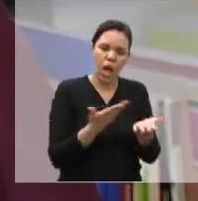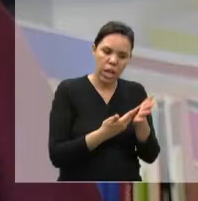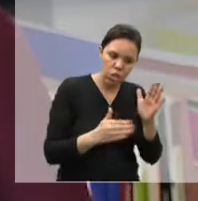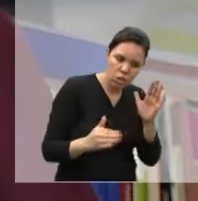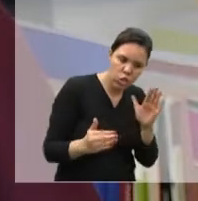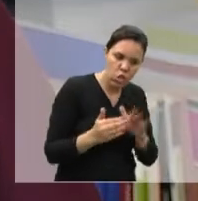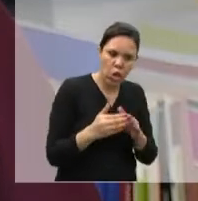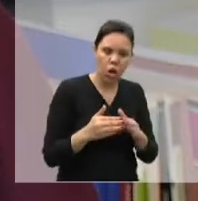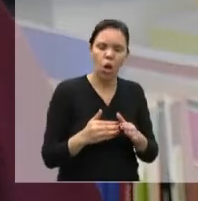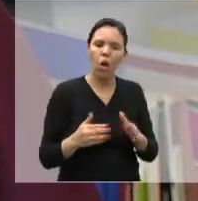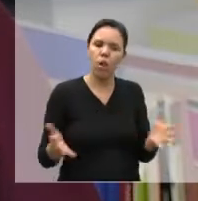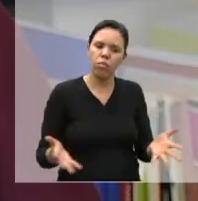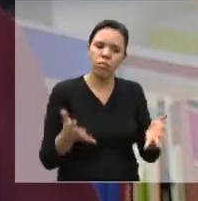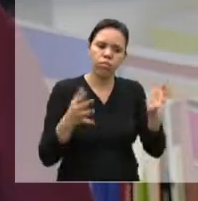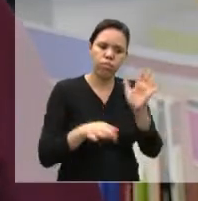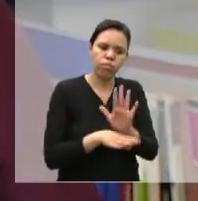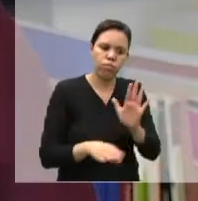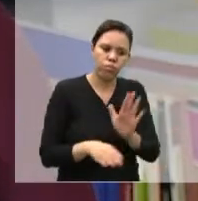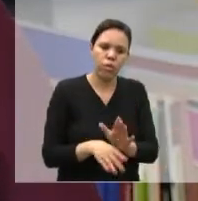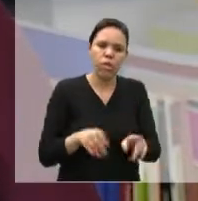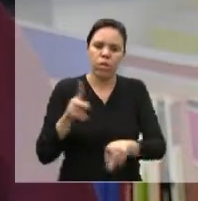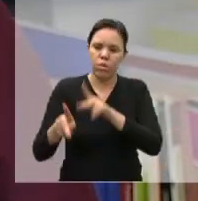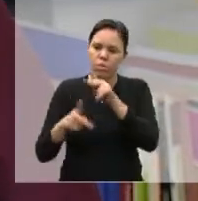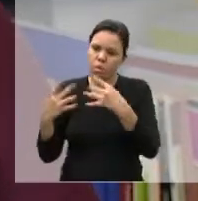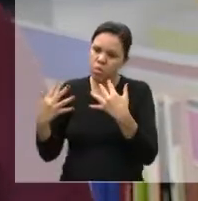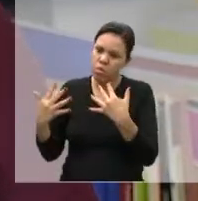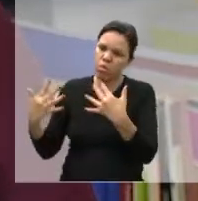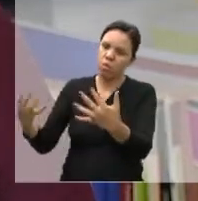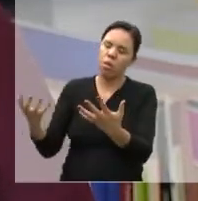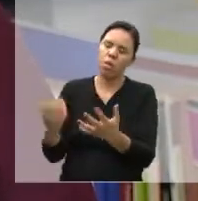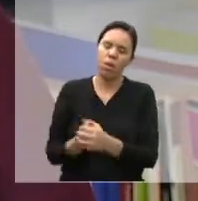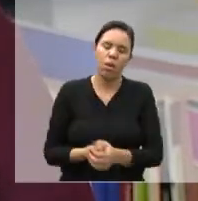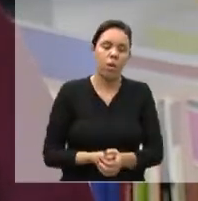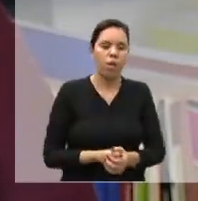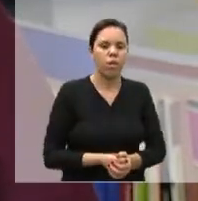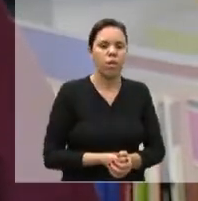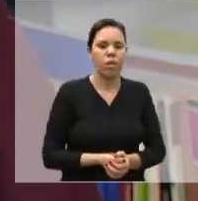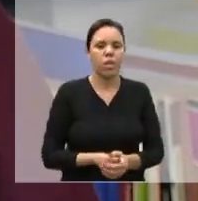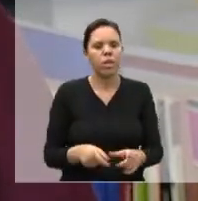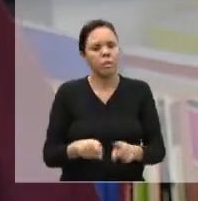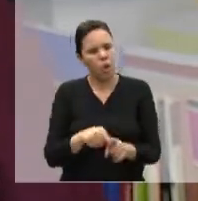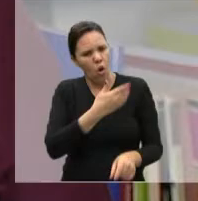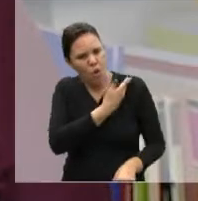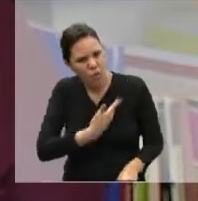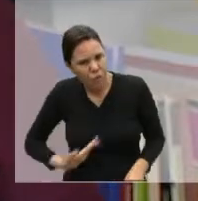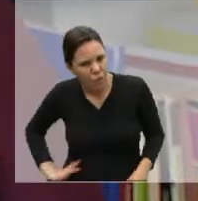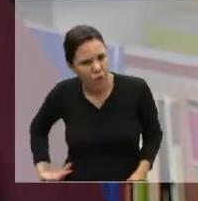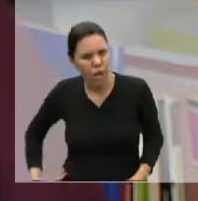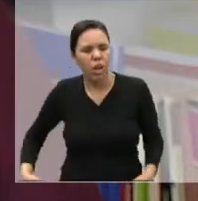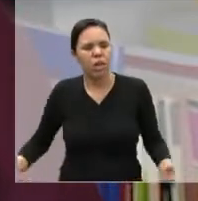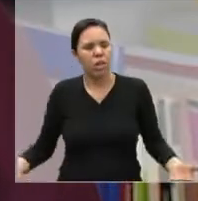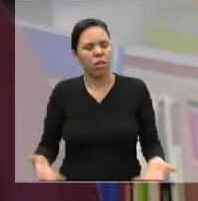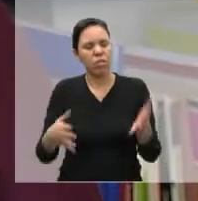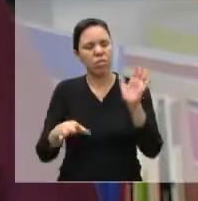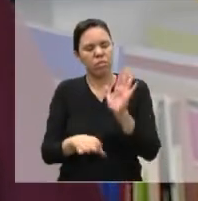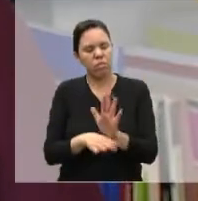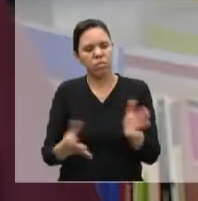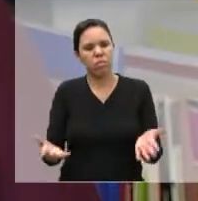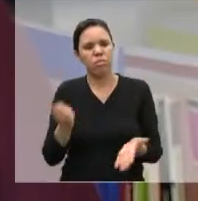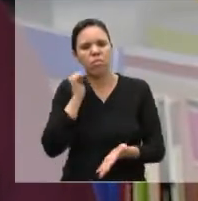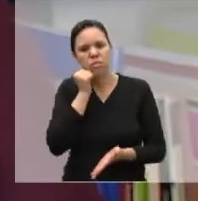desde o governo incentivar a ciência. Assim, os últimos cortes que teve na ciência é um indicativo muito ruim.